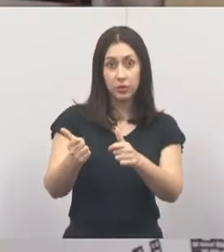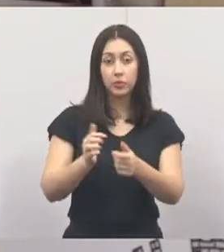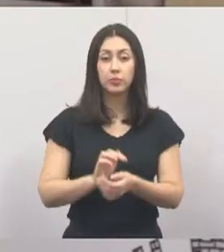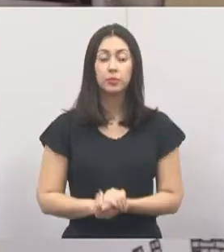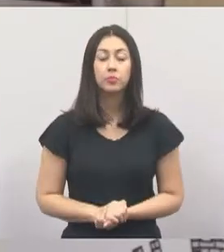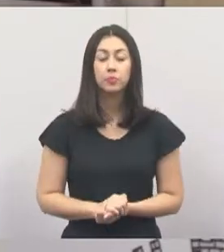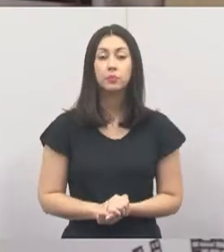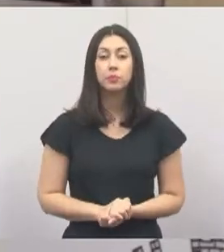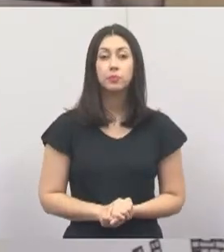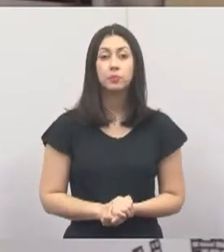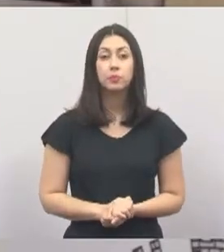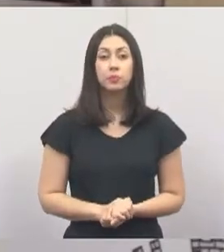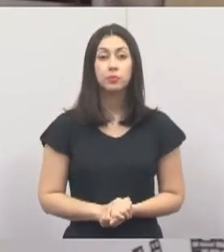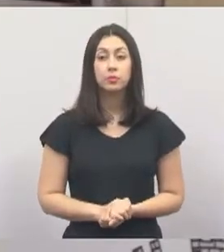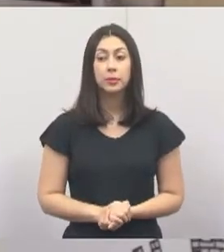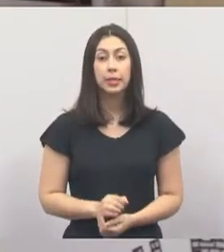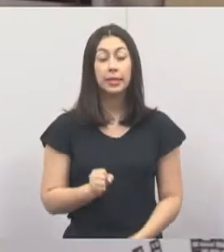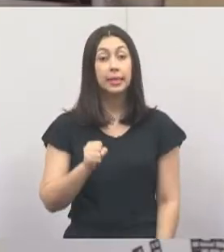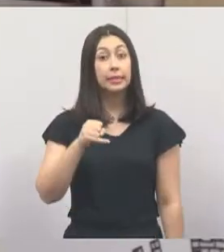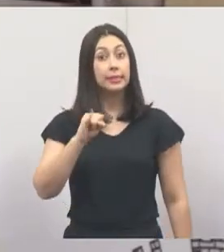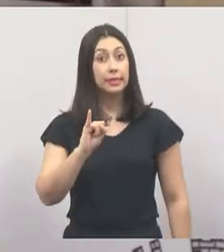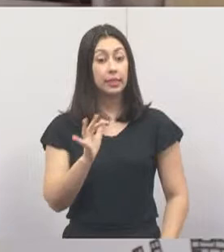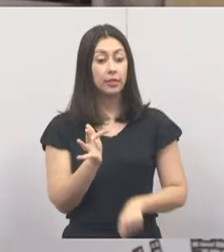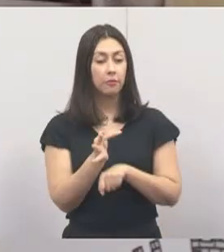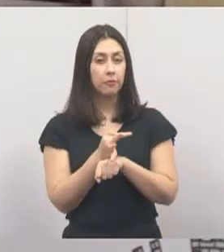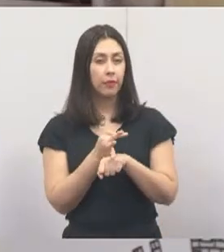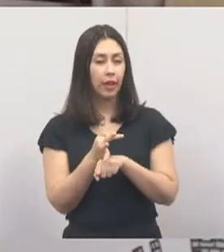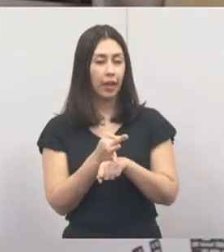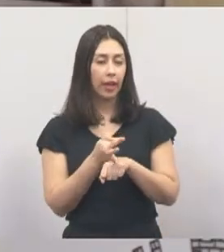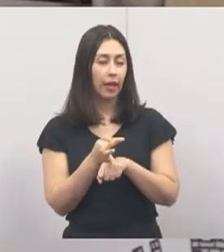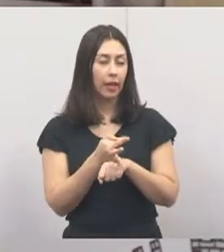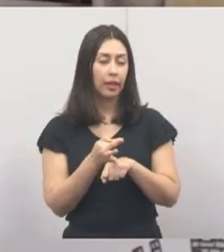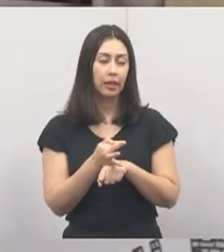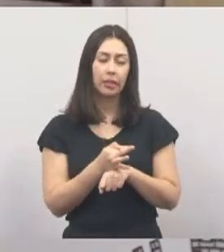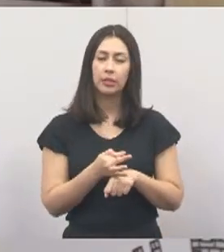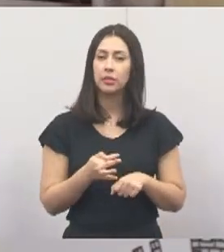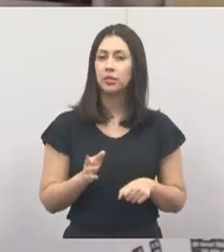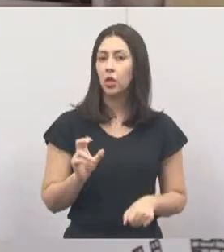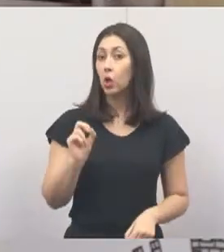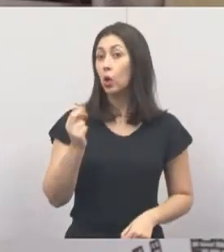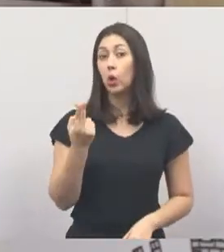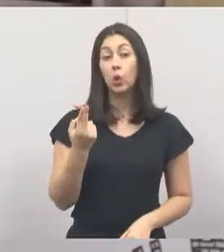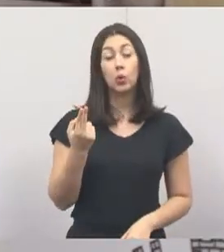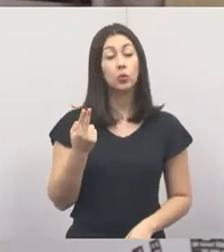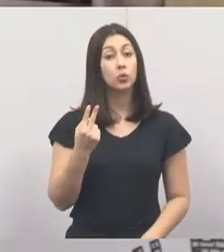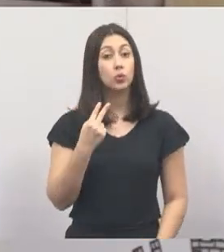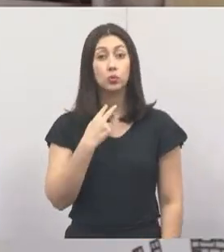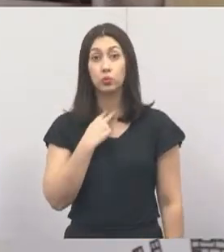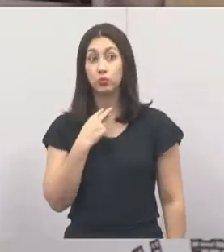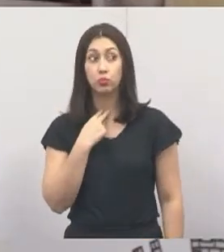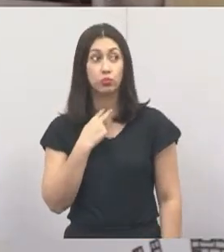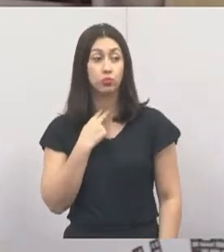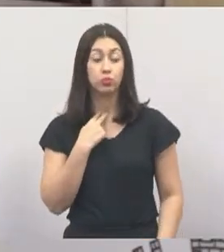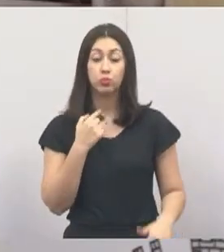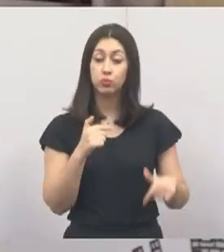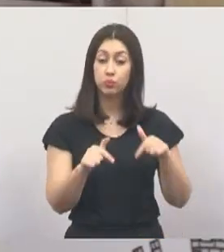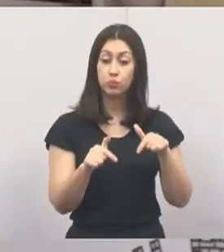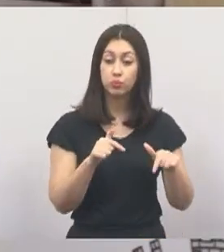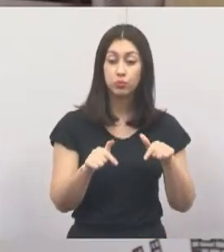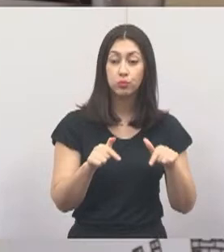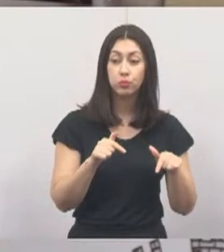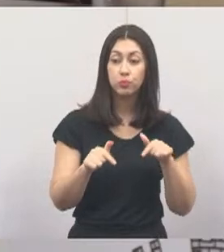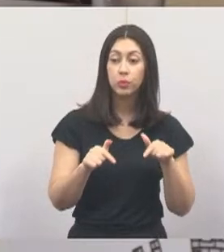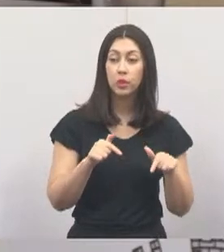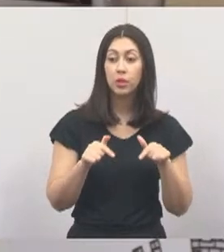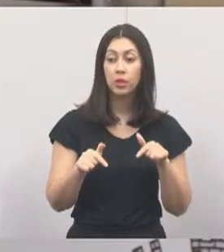Parágrafo 2º. Em caso de férias, licença ou impedimento do desenvolvimento de atividade de hora